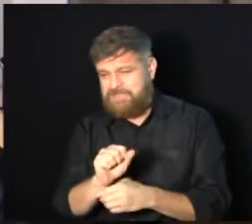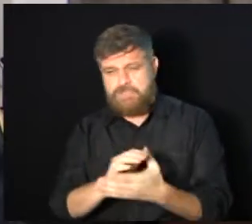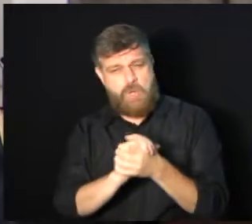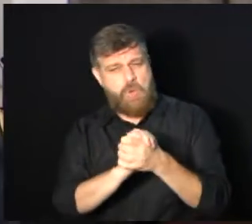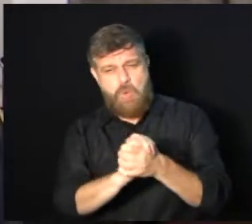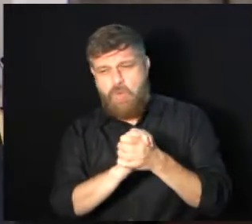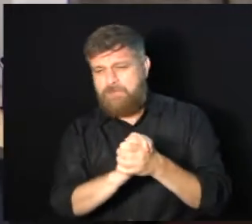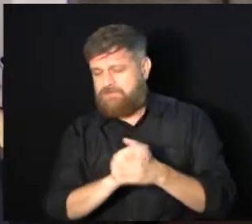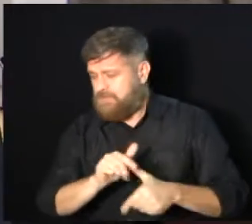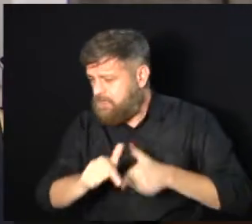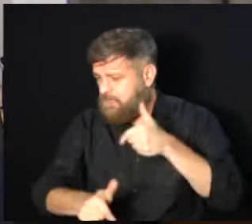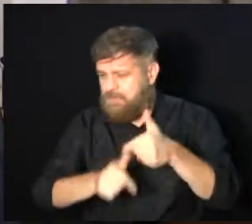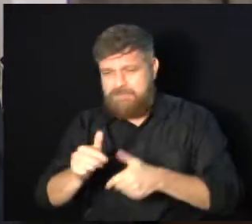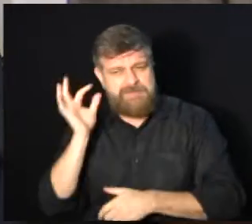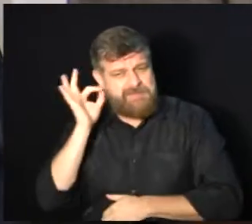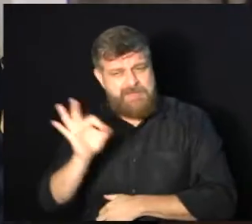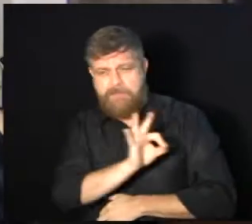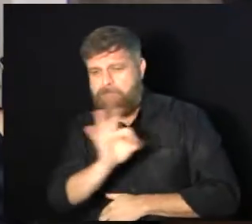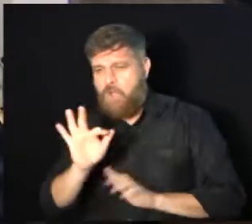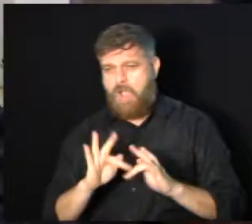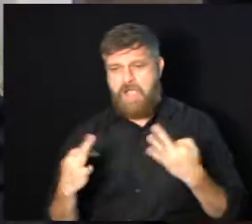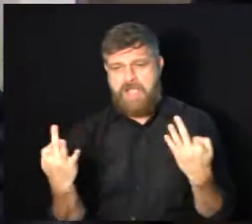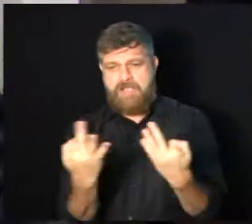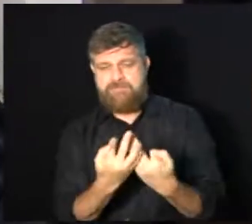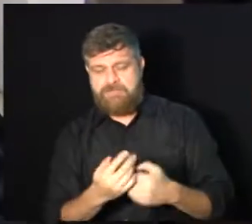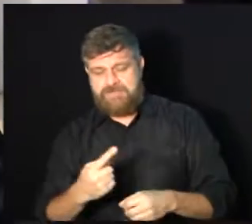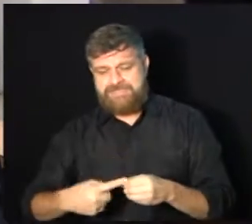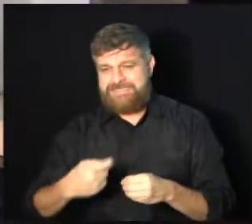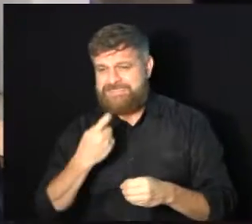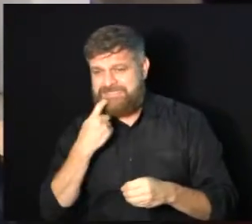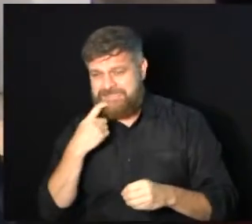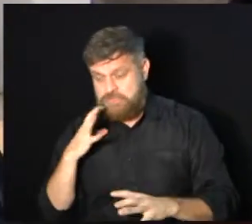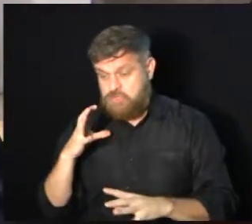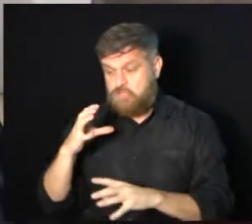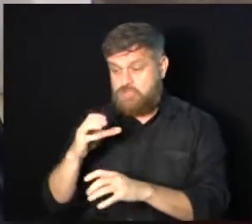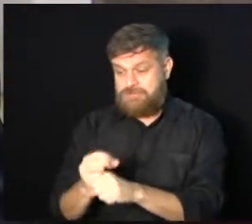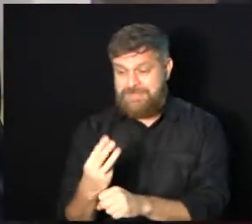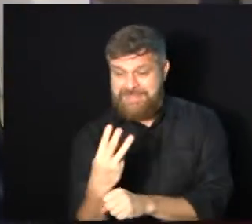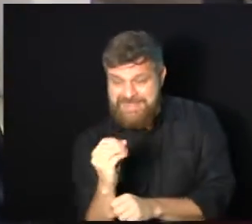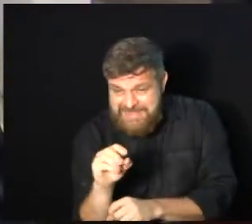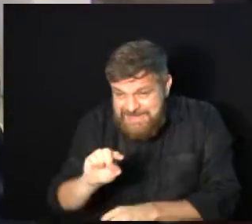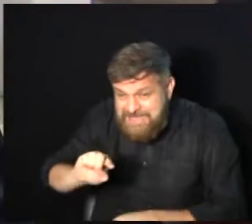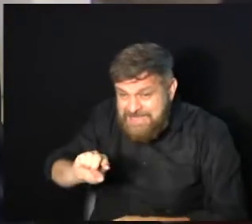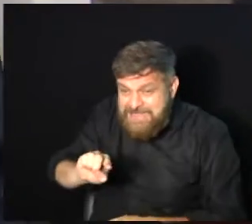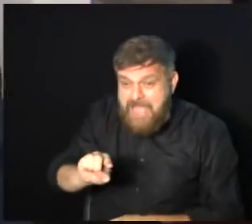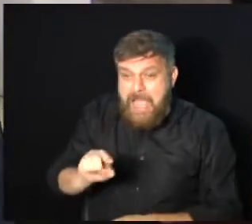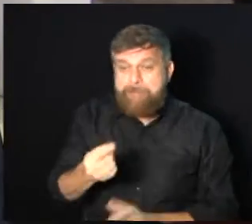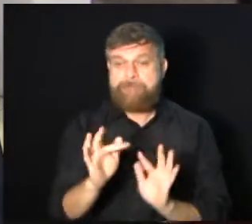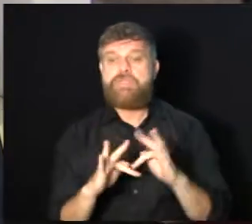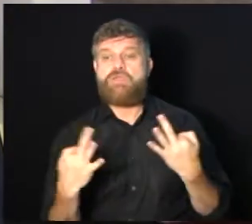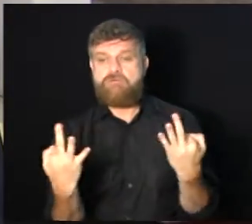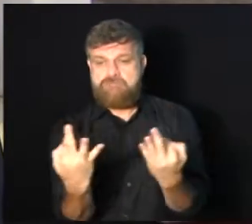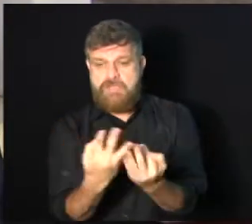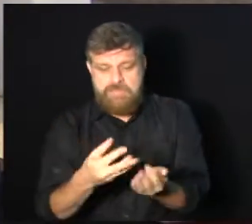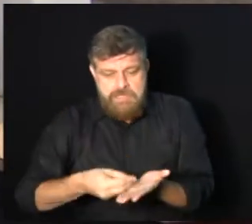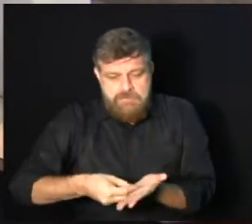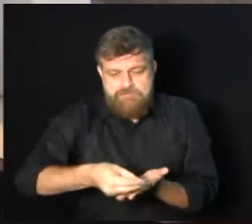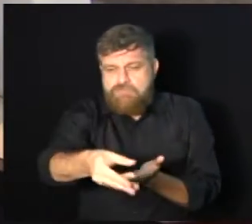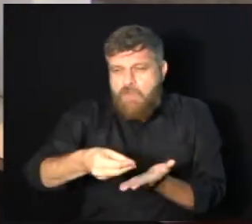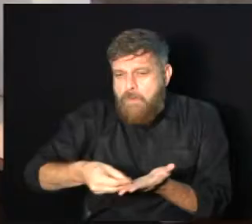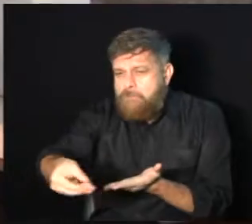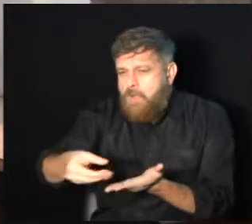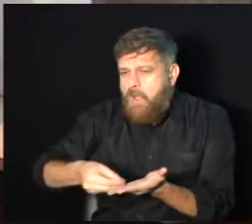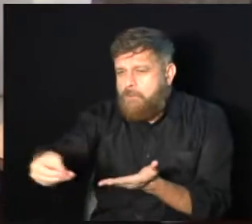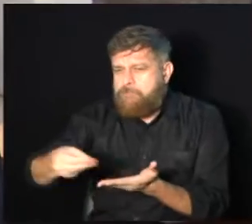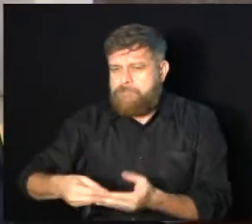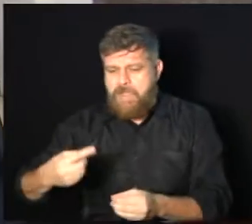excepcional nas famílias da nossa cidade, atendendo aproximadamente 30 mil famílias nos quatro